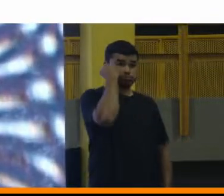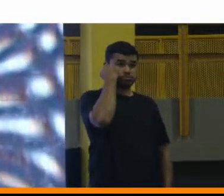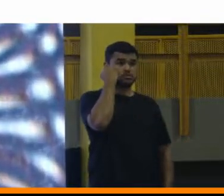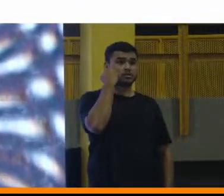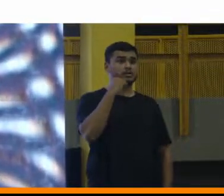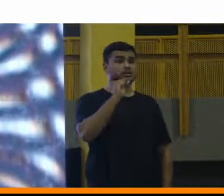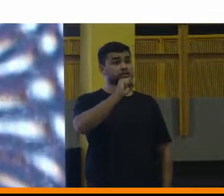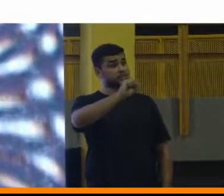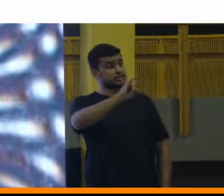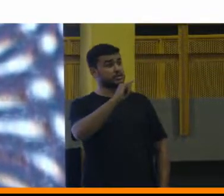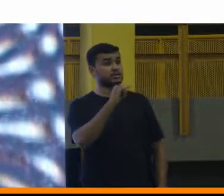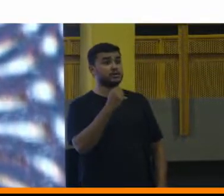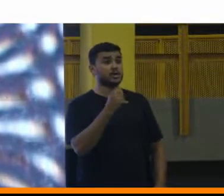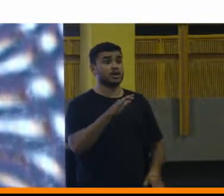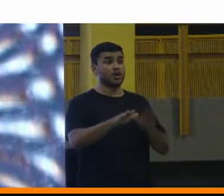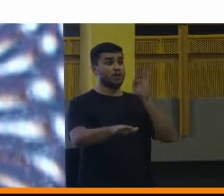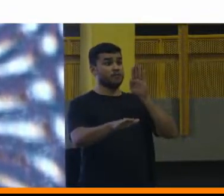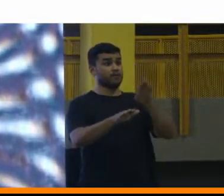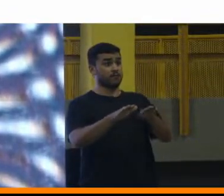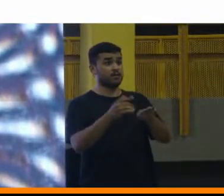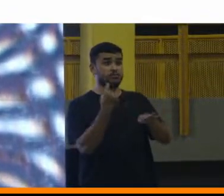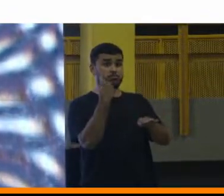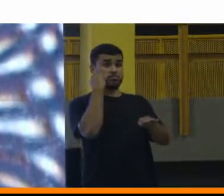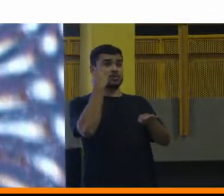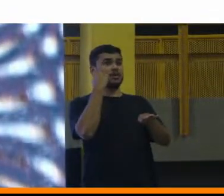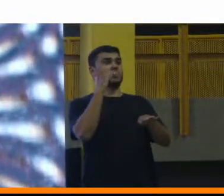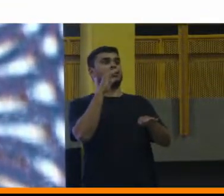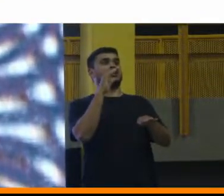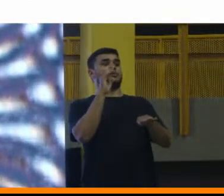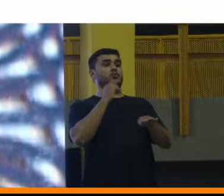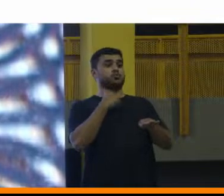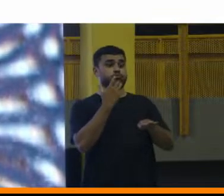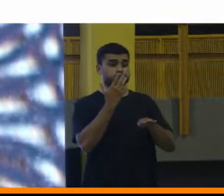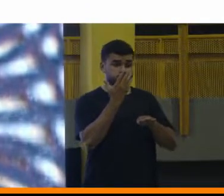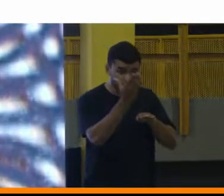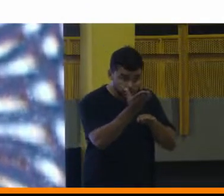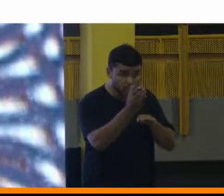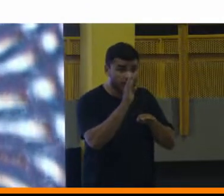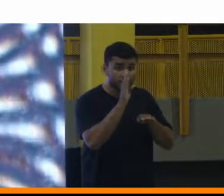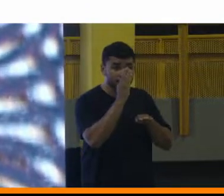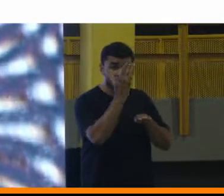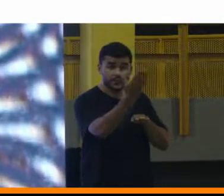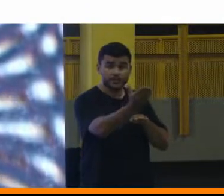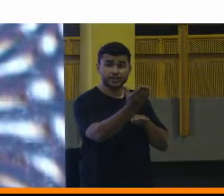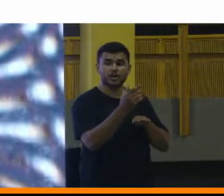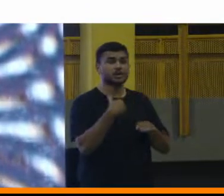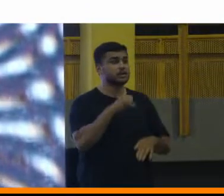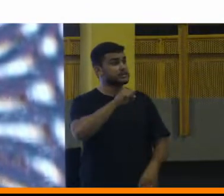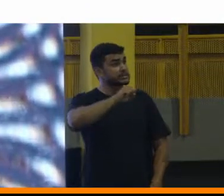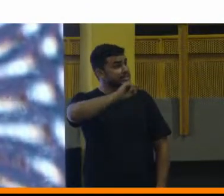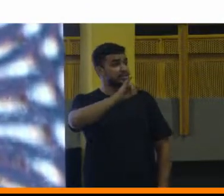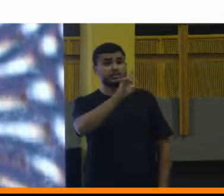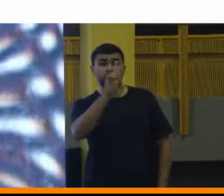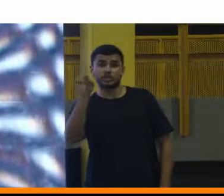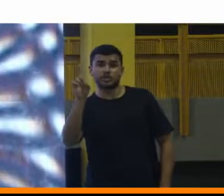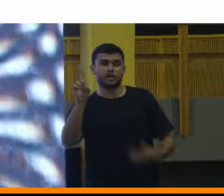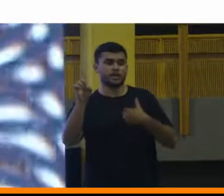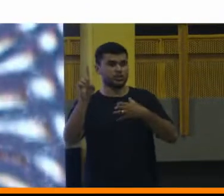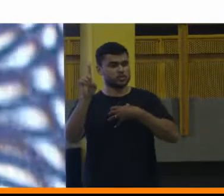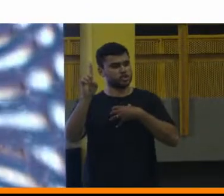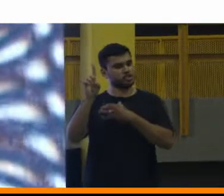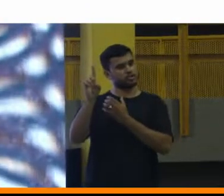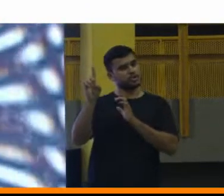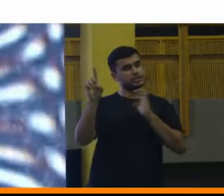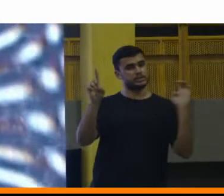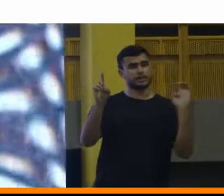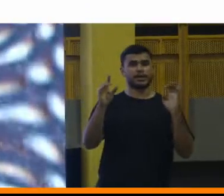Esquisito, né? Mas sim, as leis de Newton. Bom, eu vou começar pela terceira. Ação e